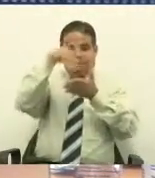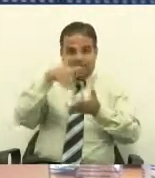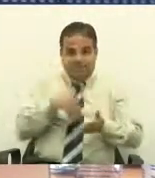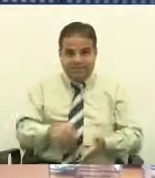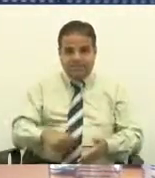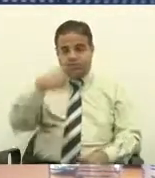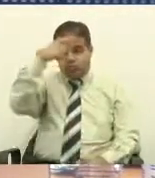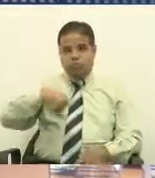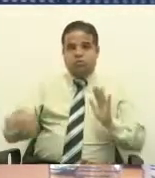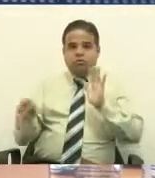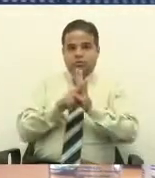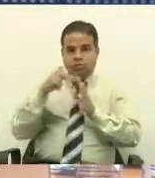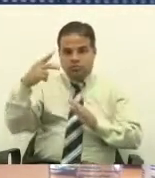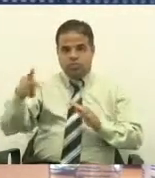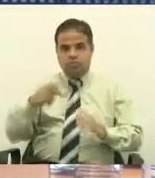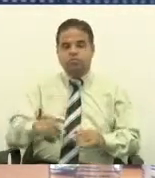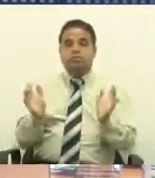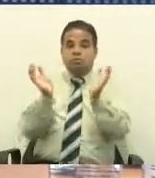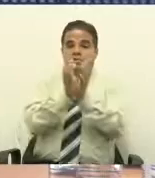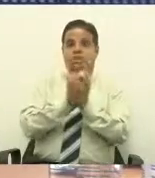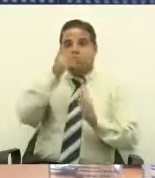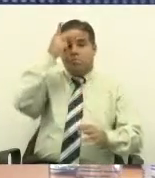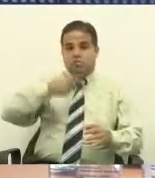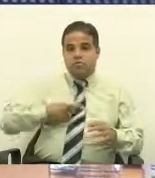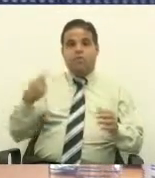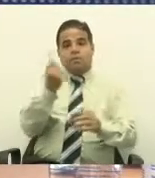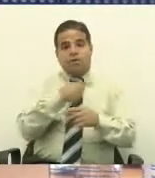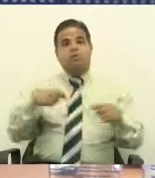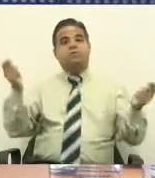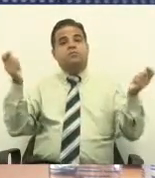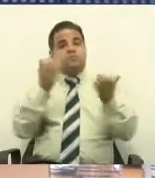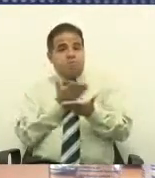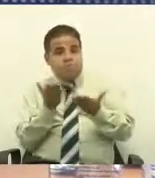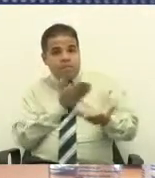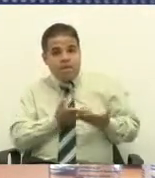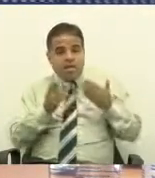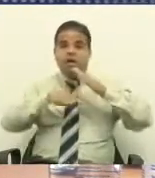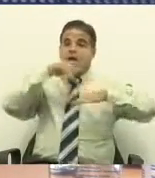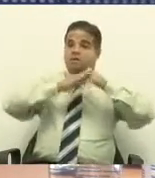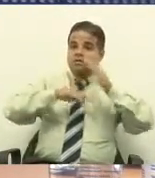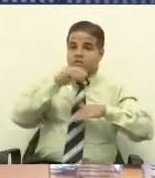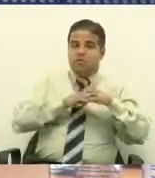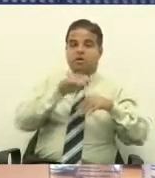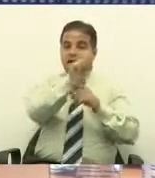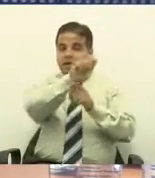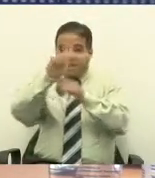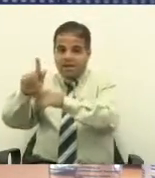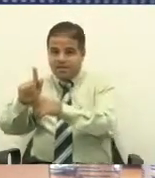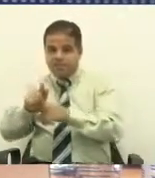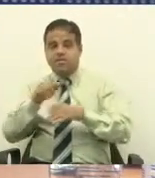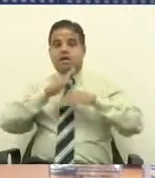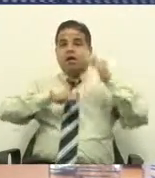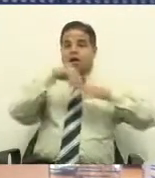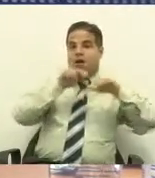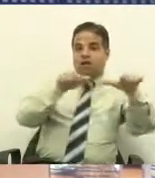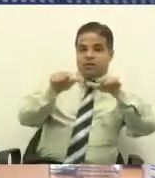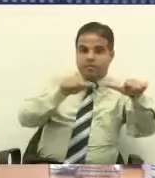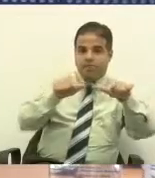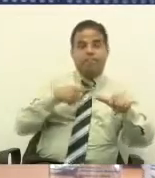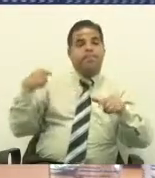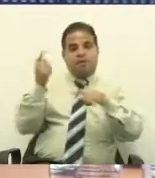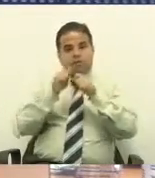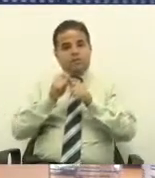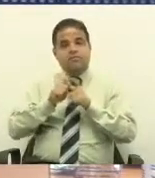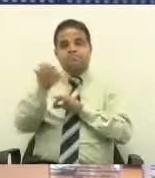o corpo próprio, com a equipe pessoal, para que a gente não tivesse perda da execução da nossa agência pública de emprego. E